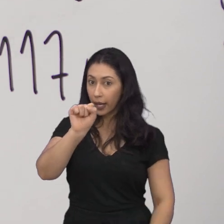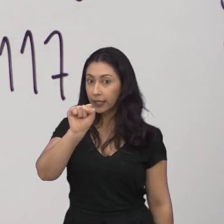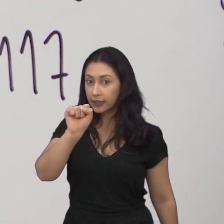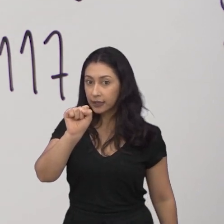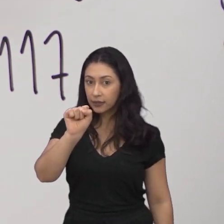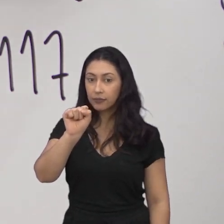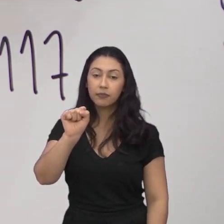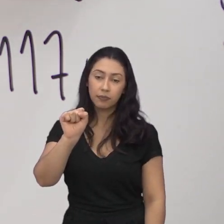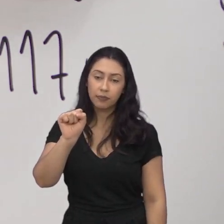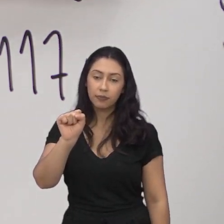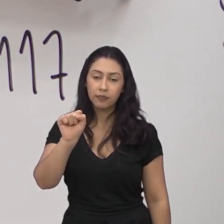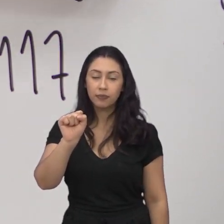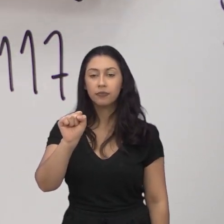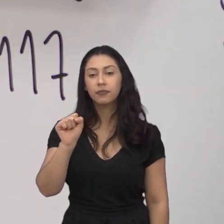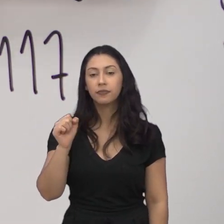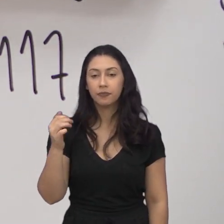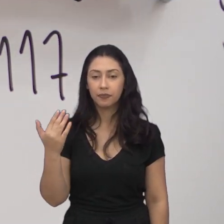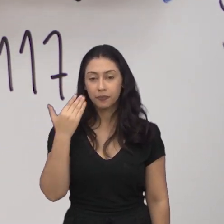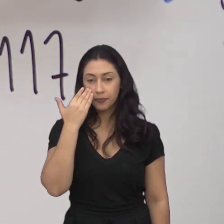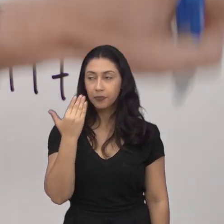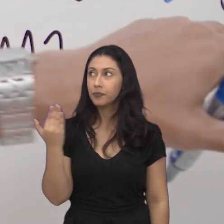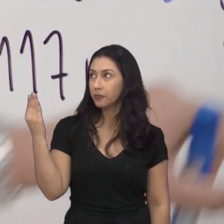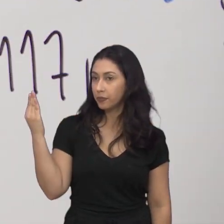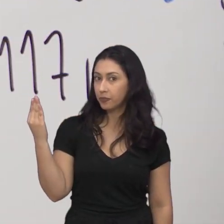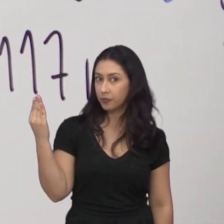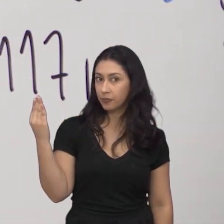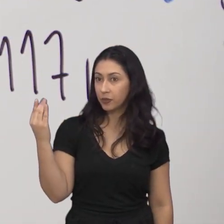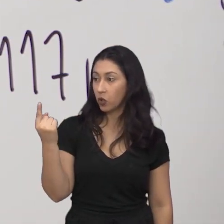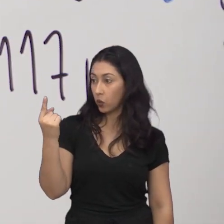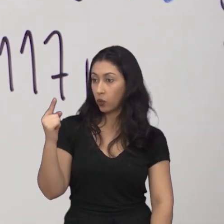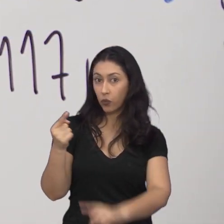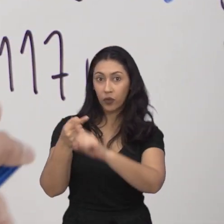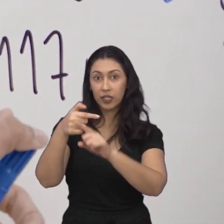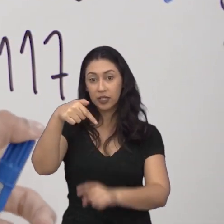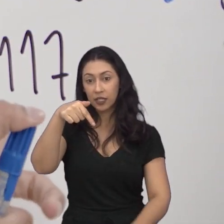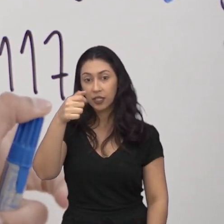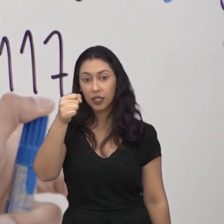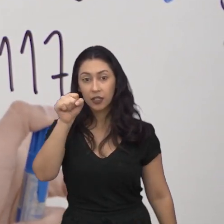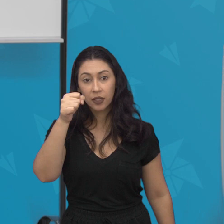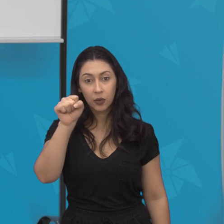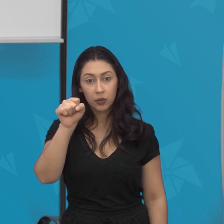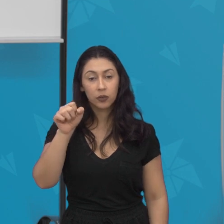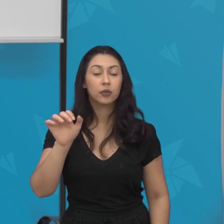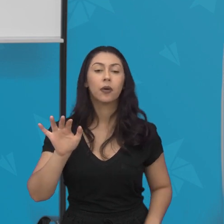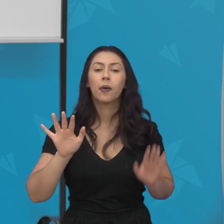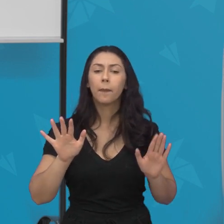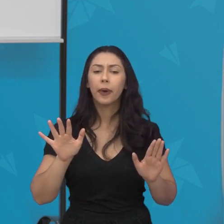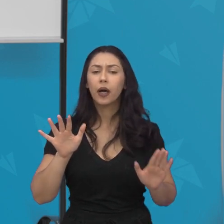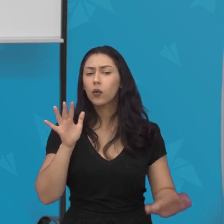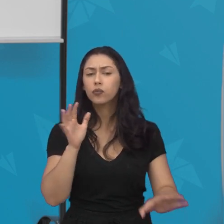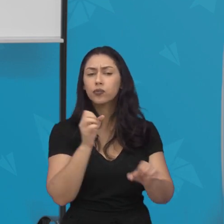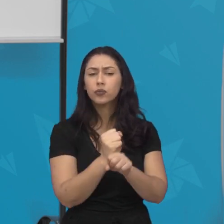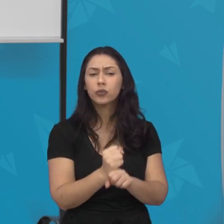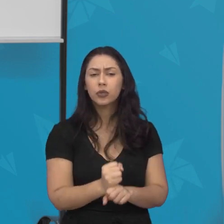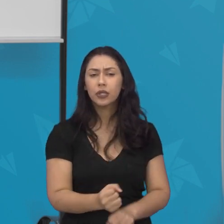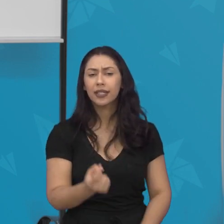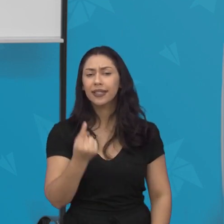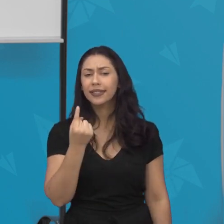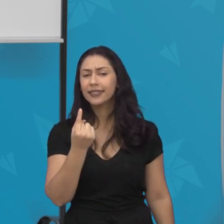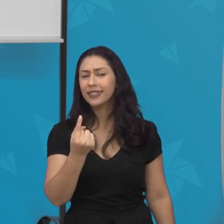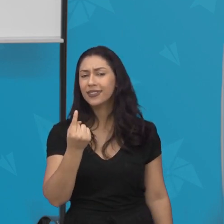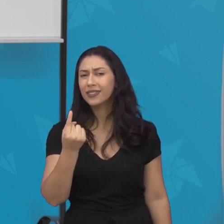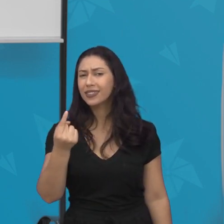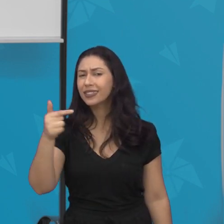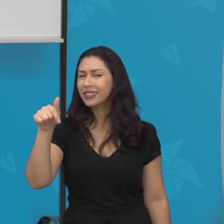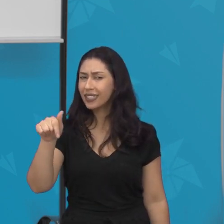aqui apenas 1 mol, então é 1 vezes 78 gramas. Ele está dando 117 kg. Lembra quando eu falei que algumas vezes a gente